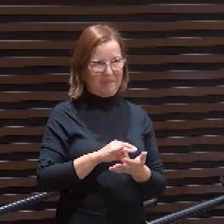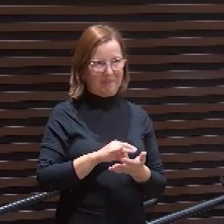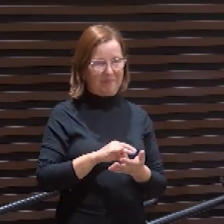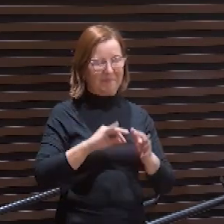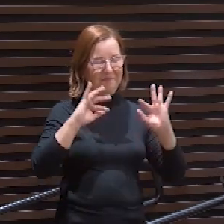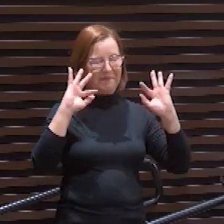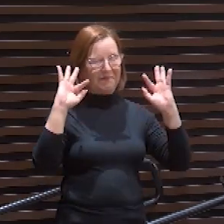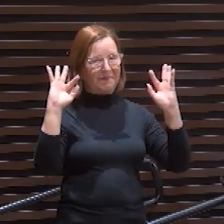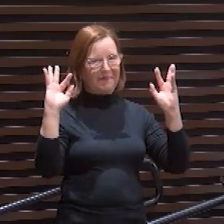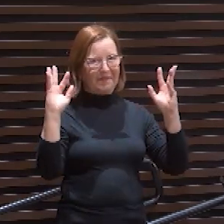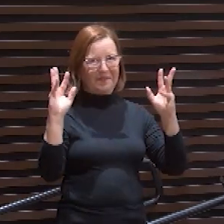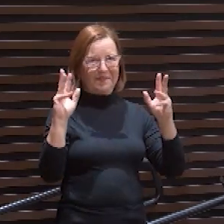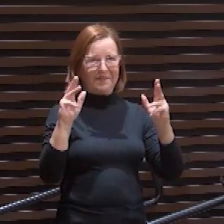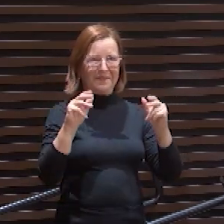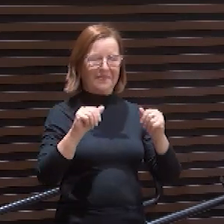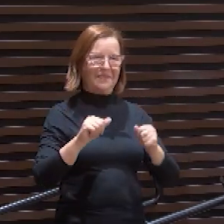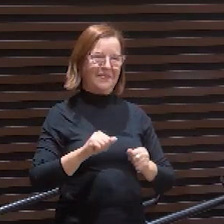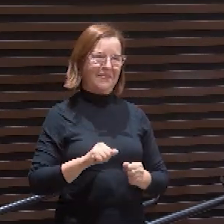maravilhosa.